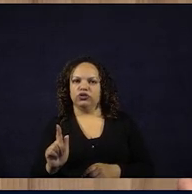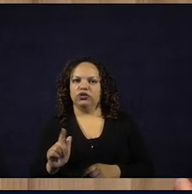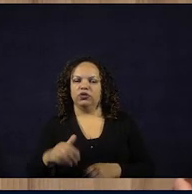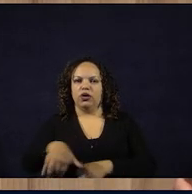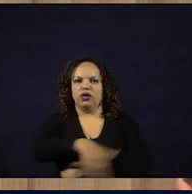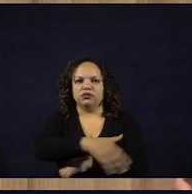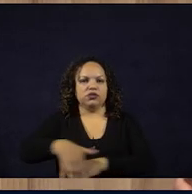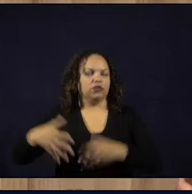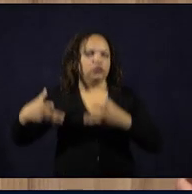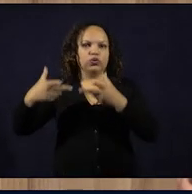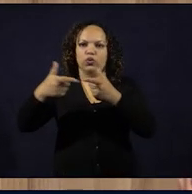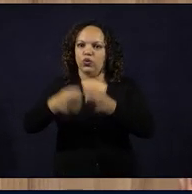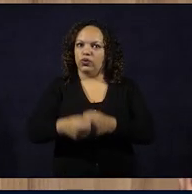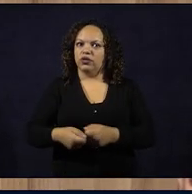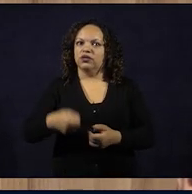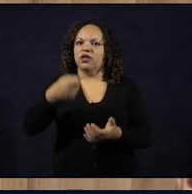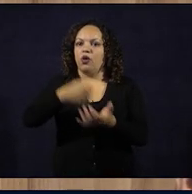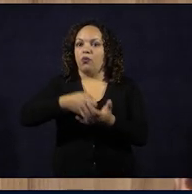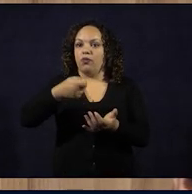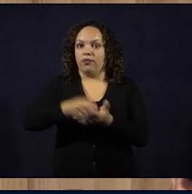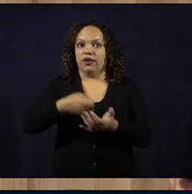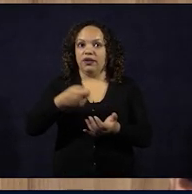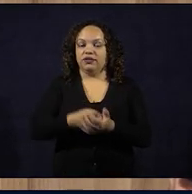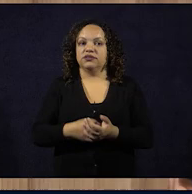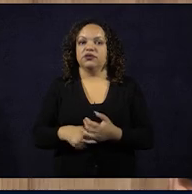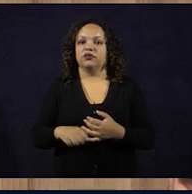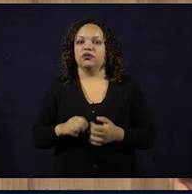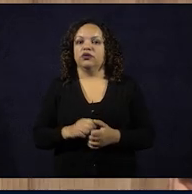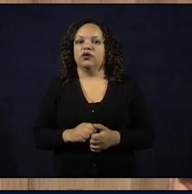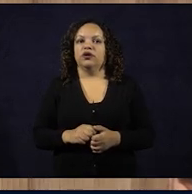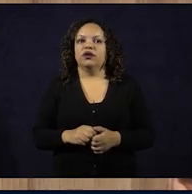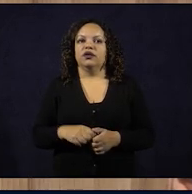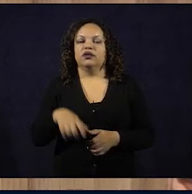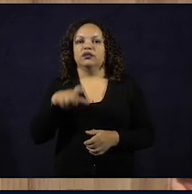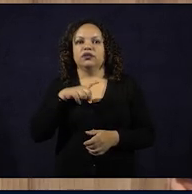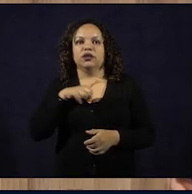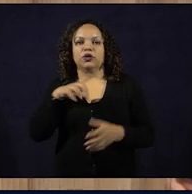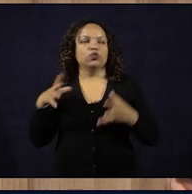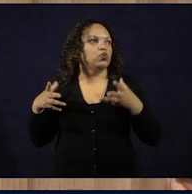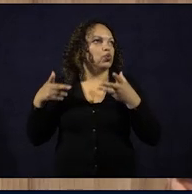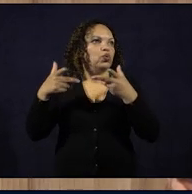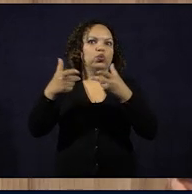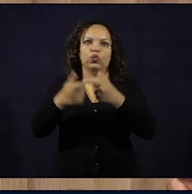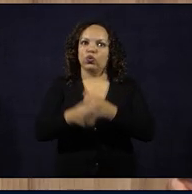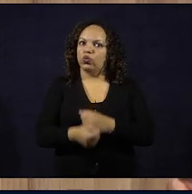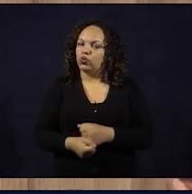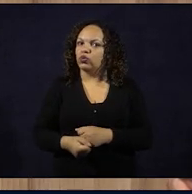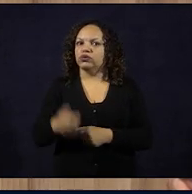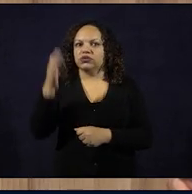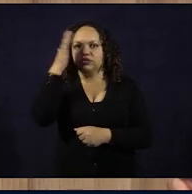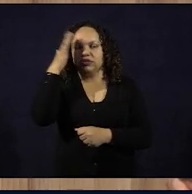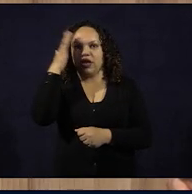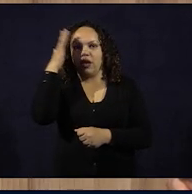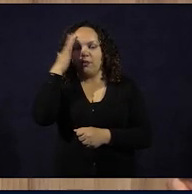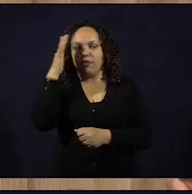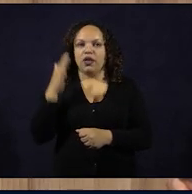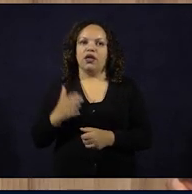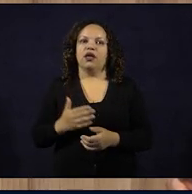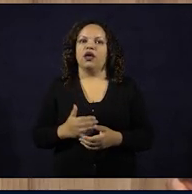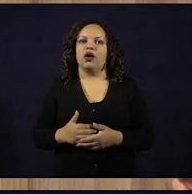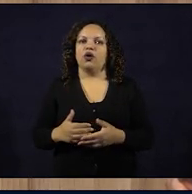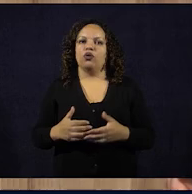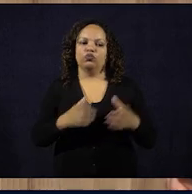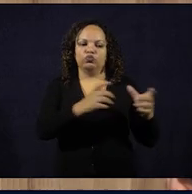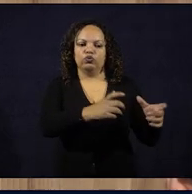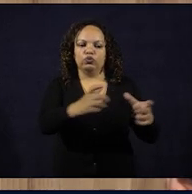todas elas são obrigação do leilão então com isso a gente vai ter a Total rastreabilidade então o cliente que vai sei lá